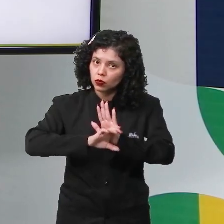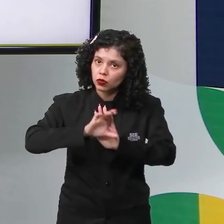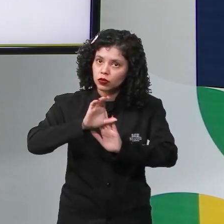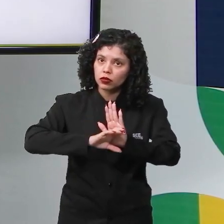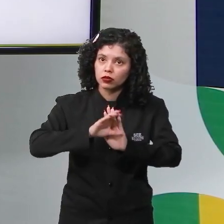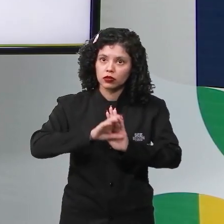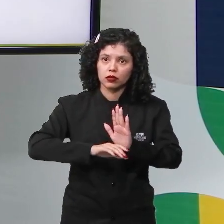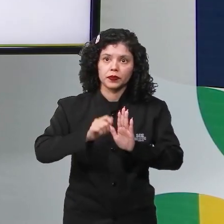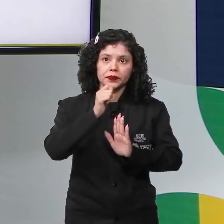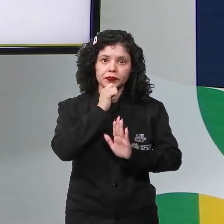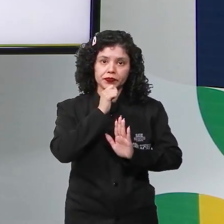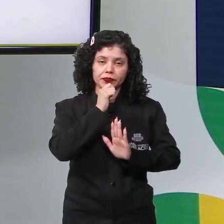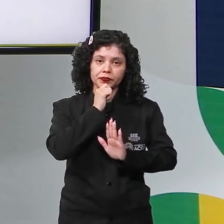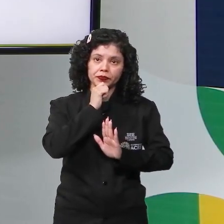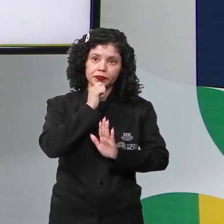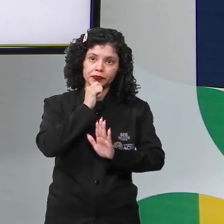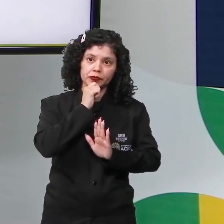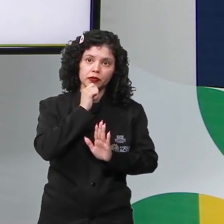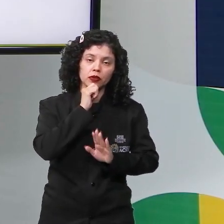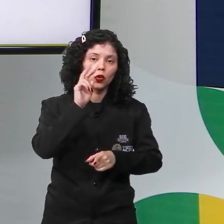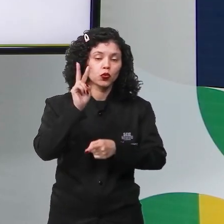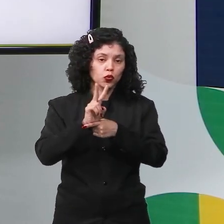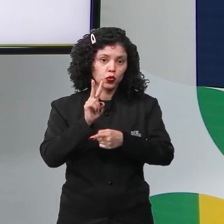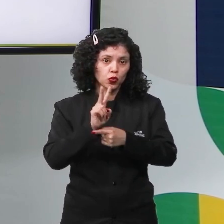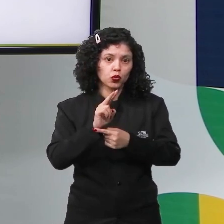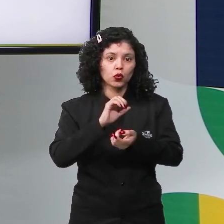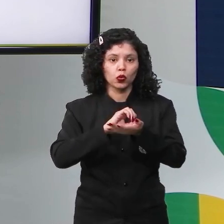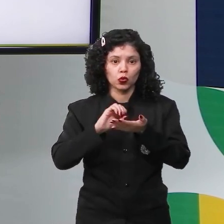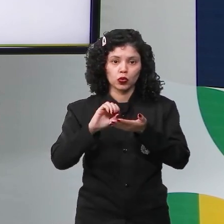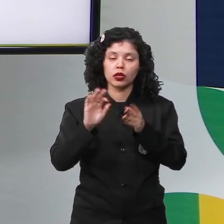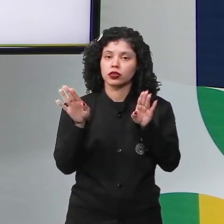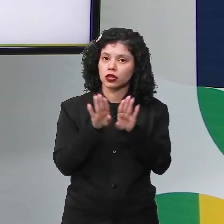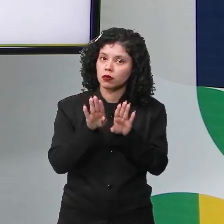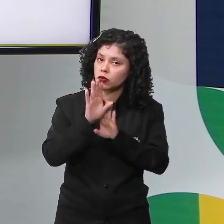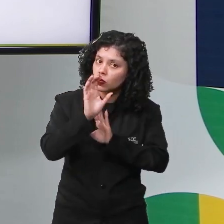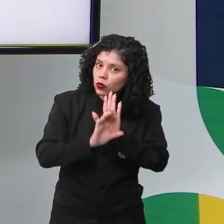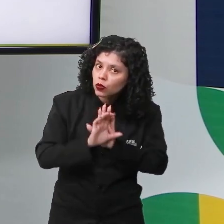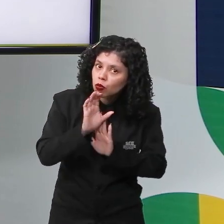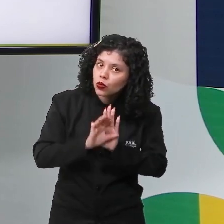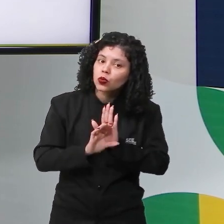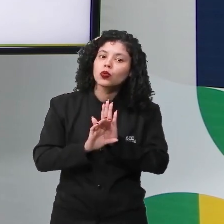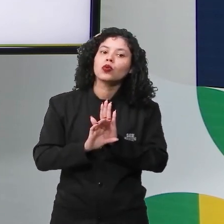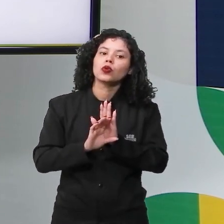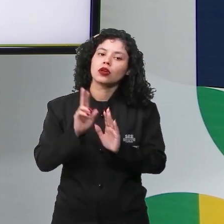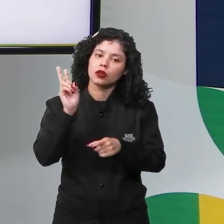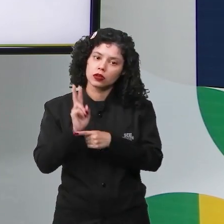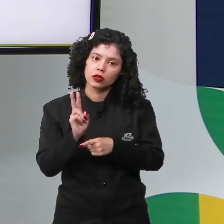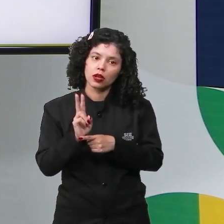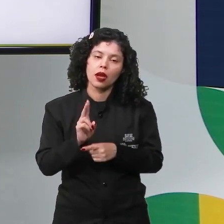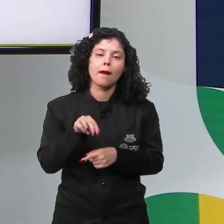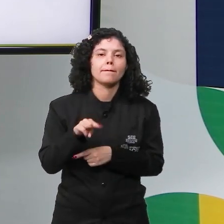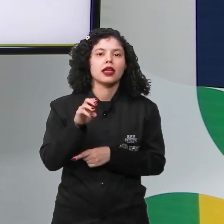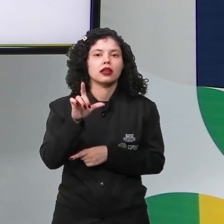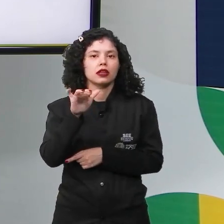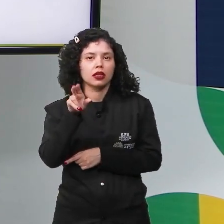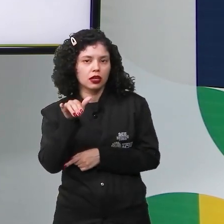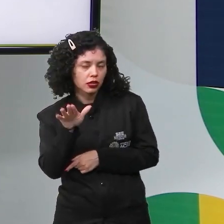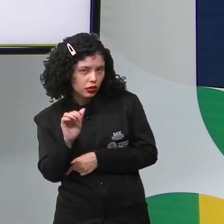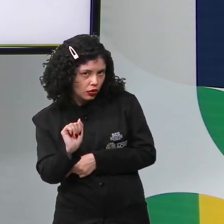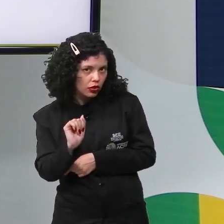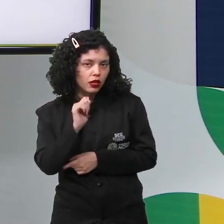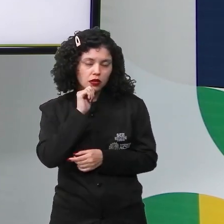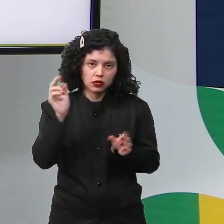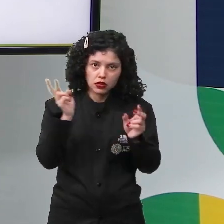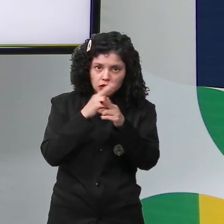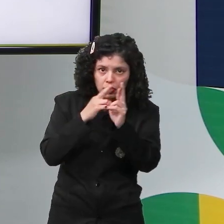conceito. Além do conceito de solidariedade orgânica, existe o conceito da solidariedade mecânica, que no caso